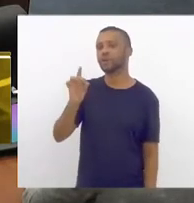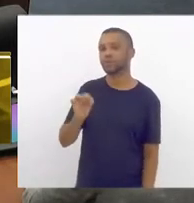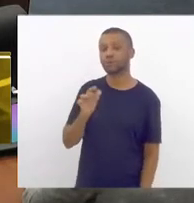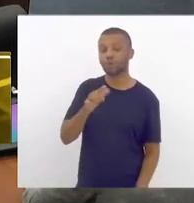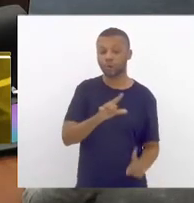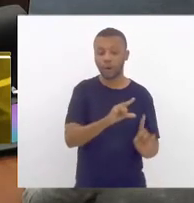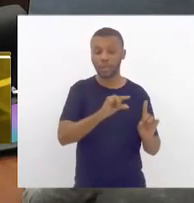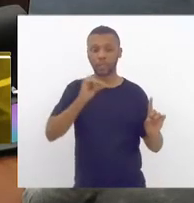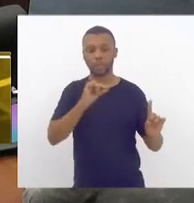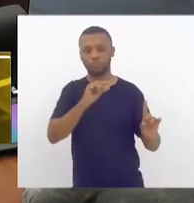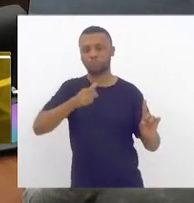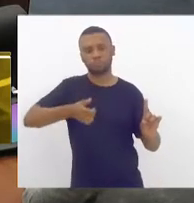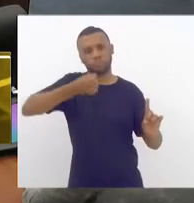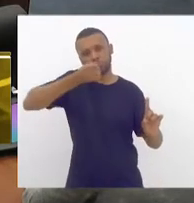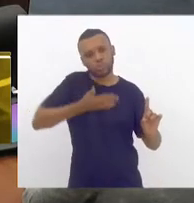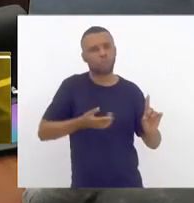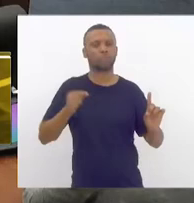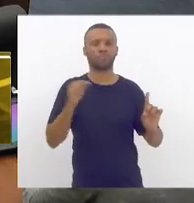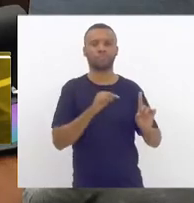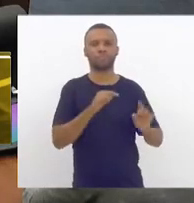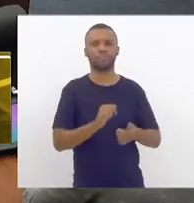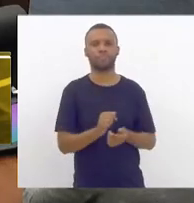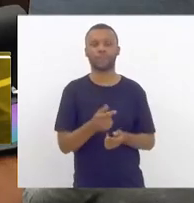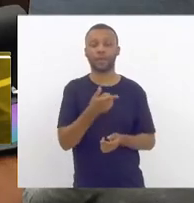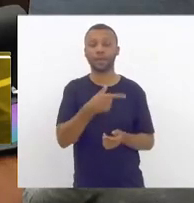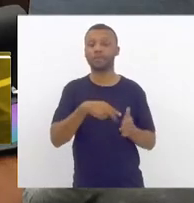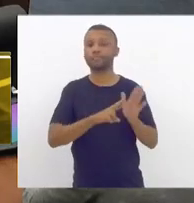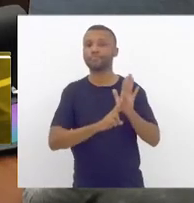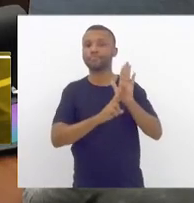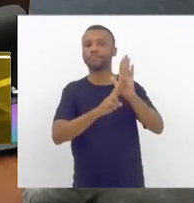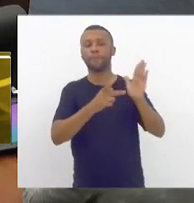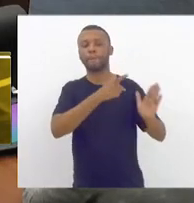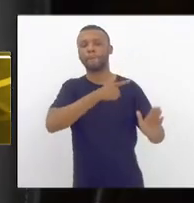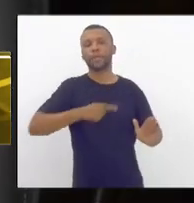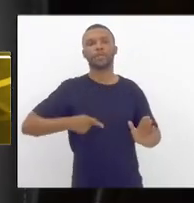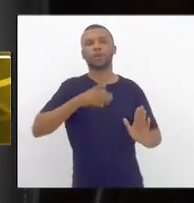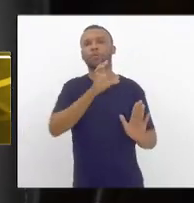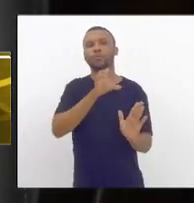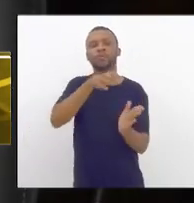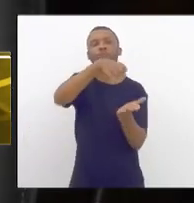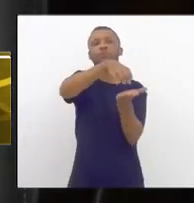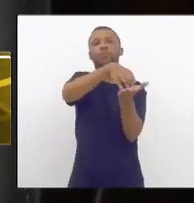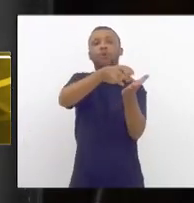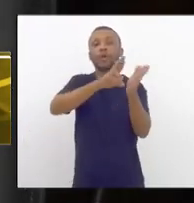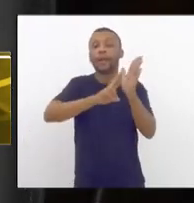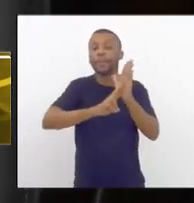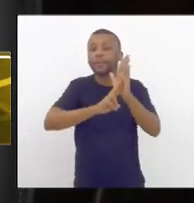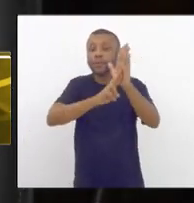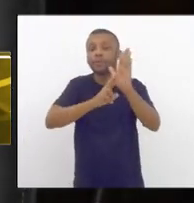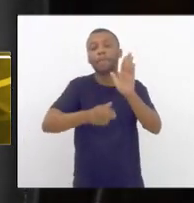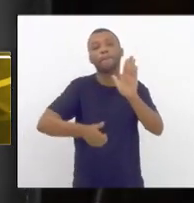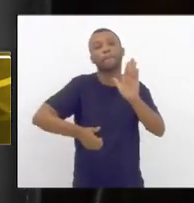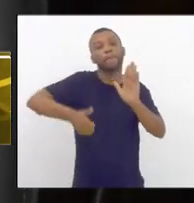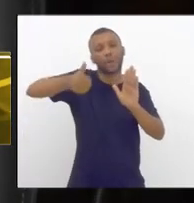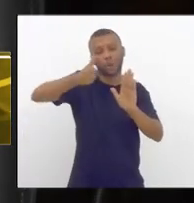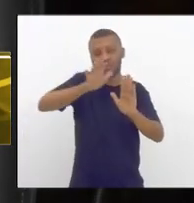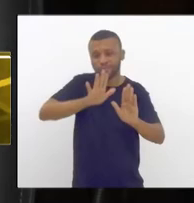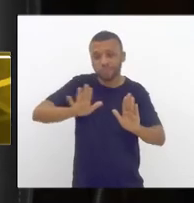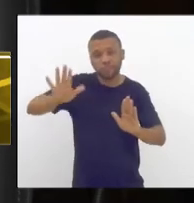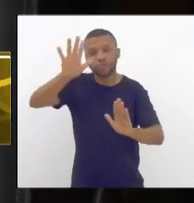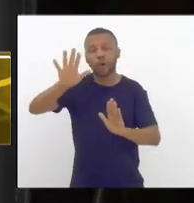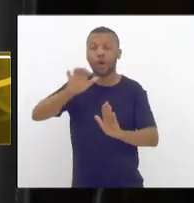melhor presidir um setor que eu acho que não existe um setor que represente melhor o estado do Rio de Janeiro